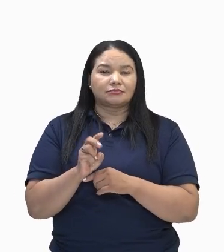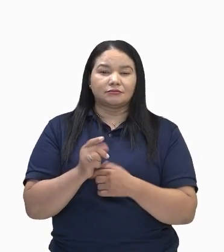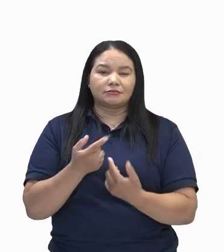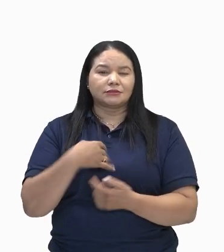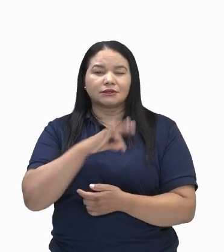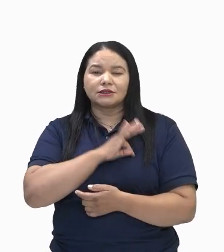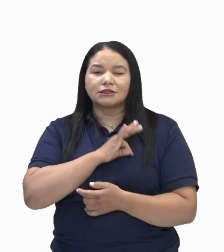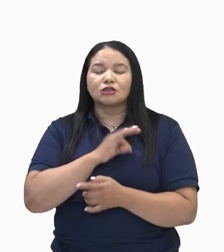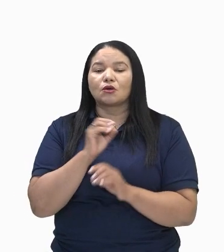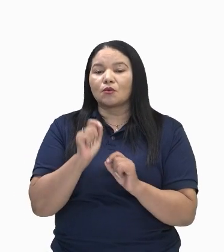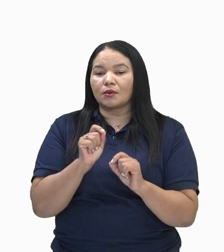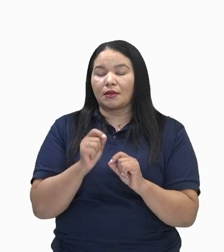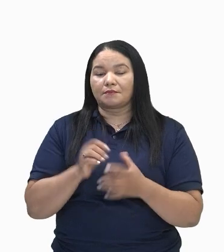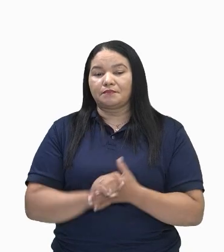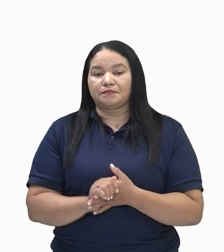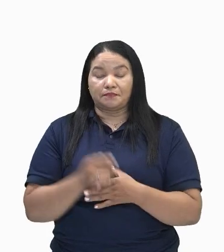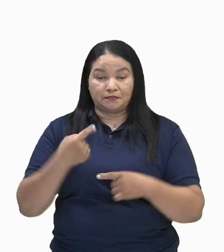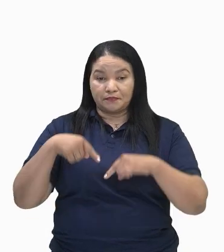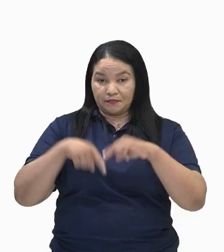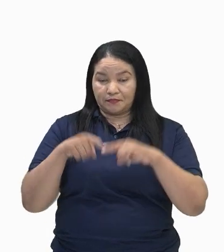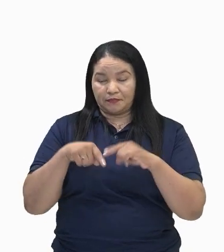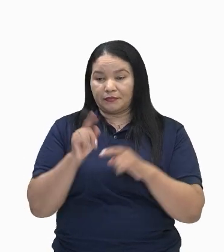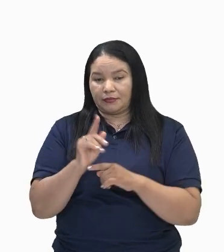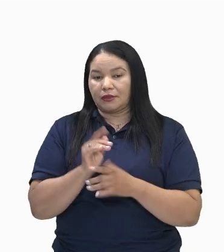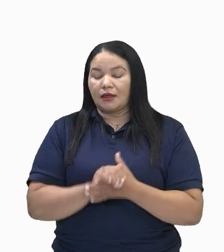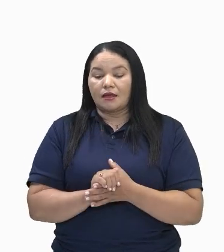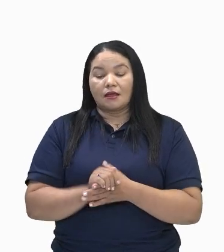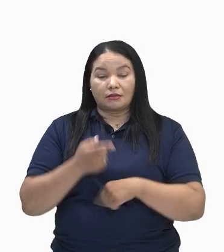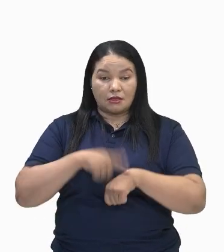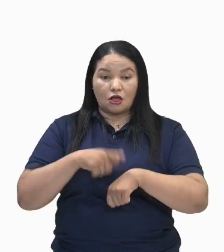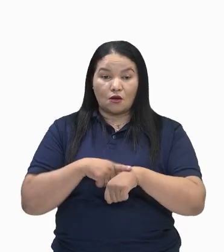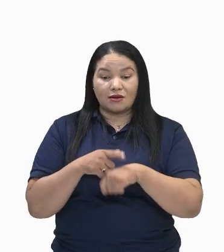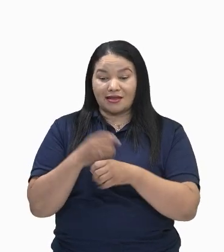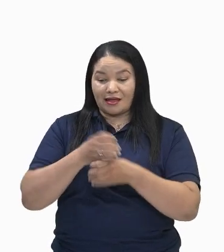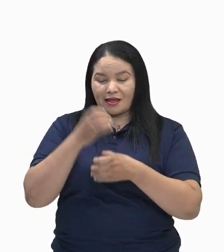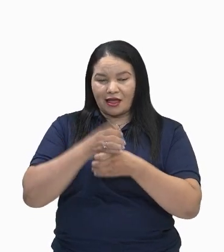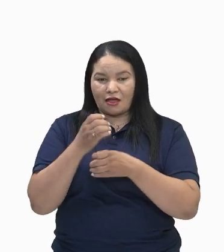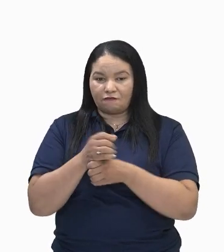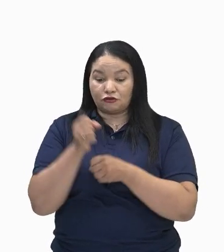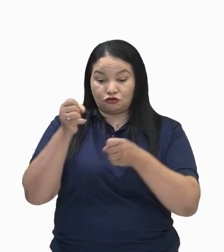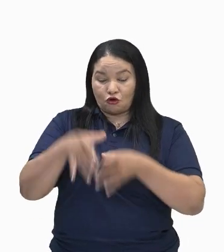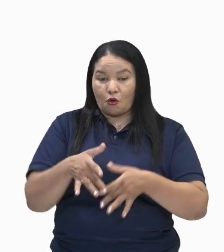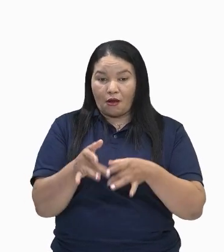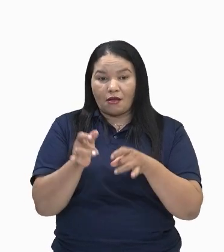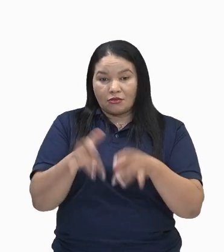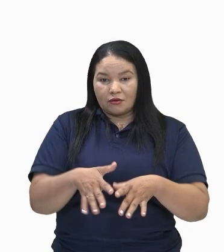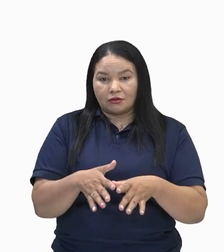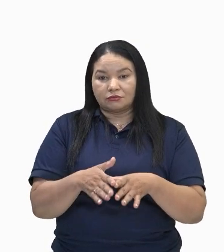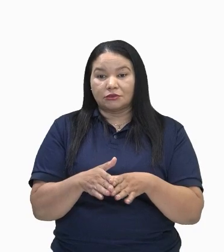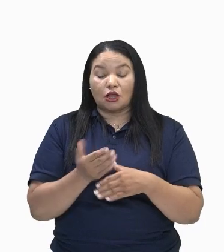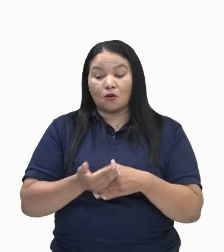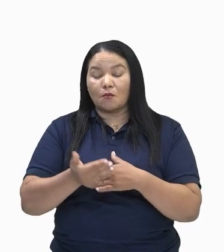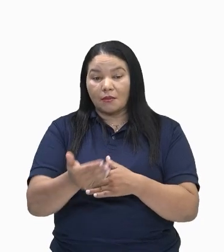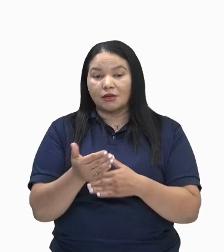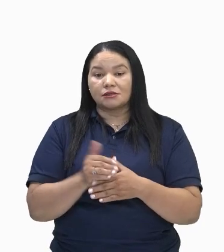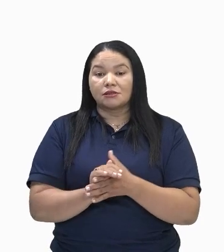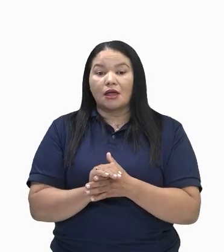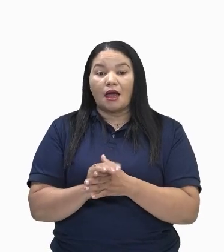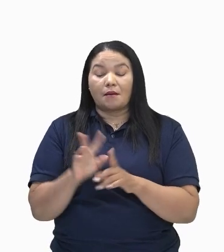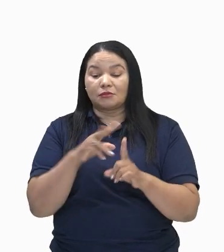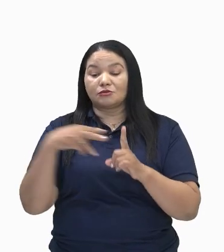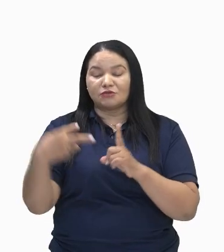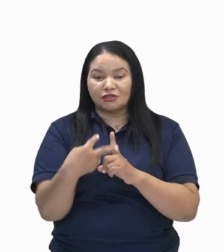vídeo? Após o momento em que a garrafa é jogada no chão, acompanhamos o processo a partir do ponto de vista da garrafa, de modo